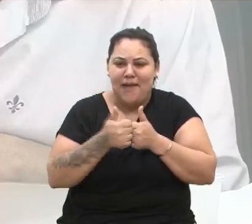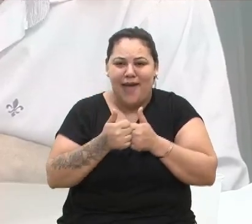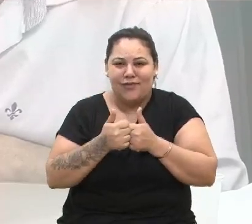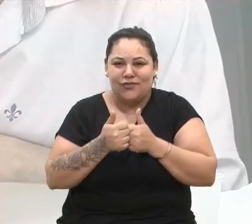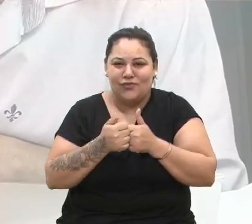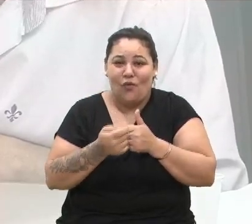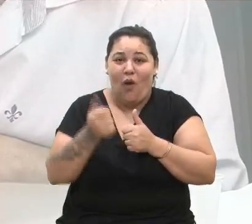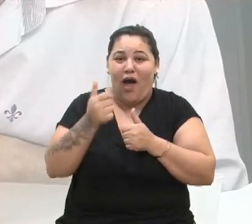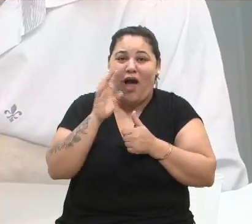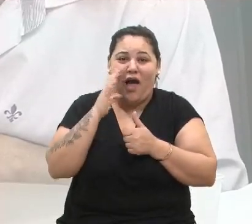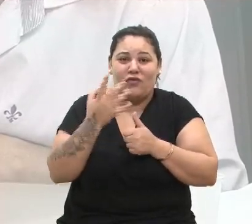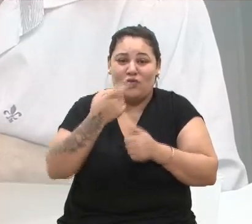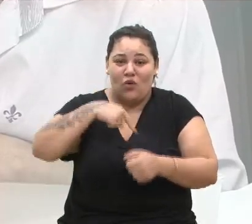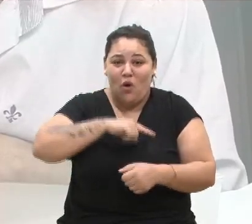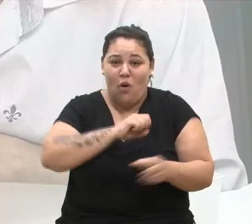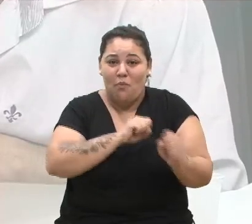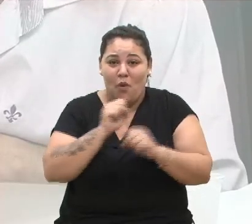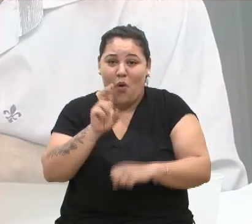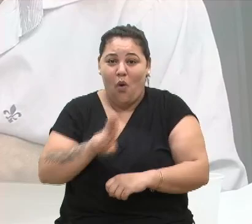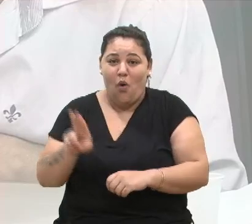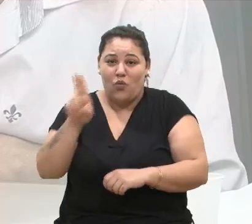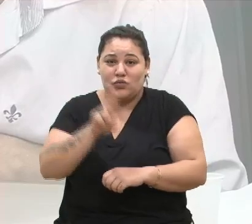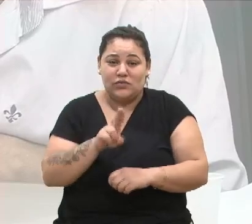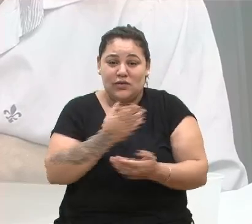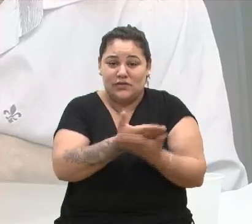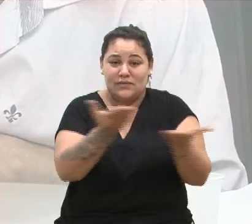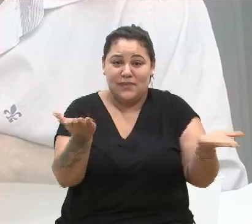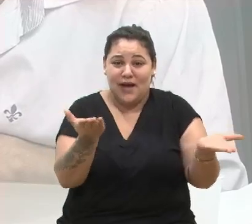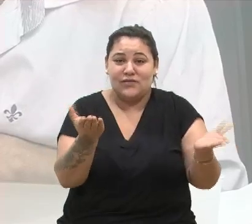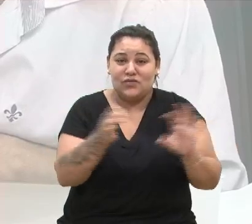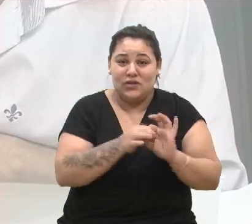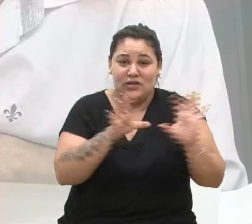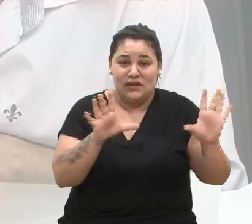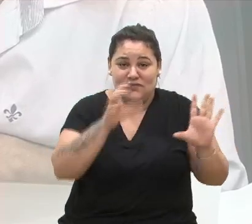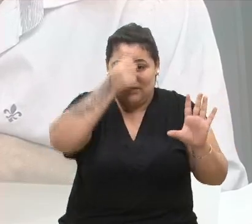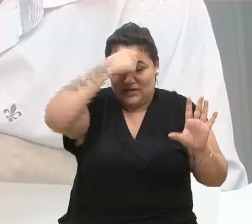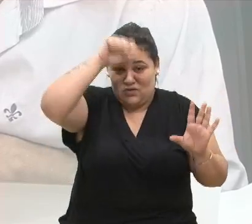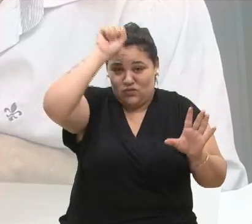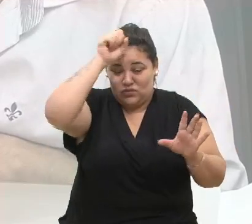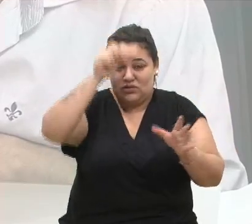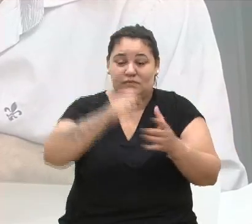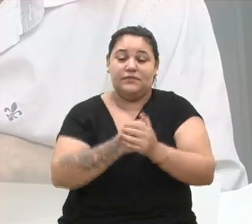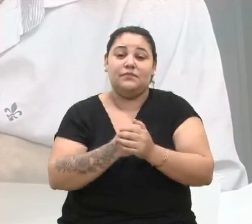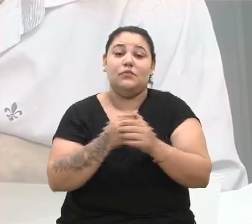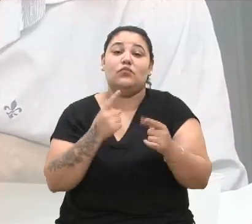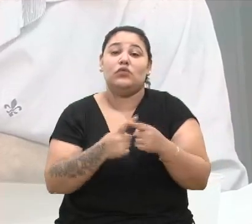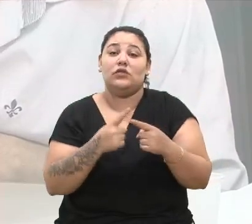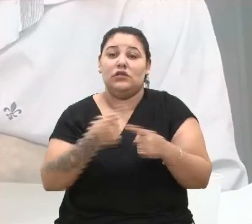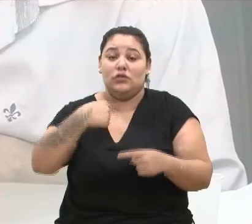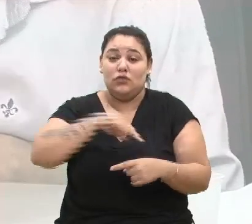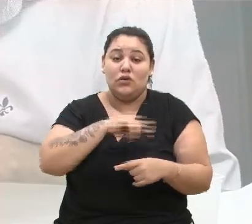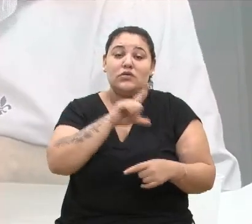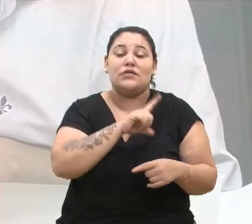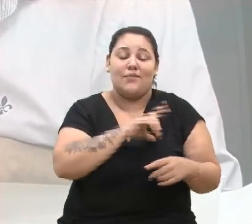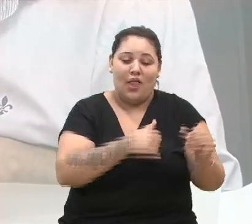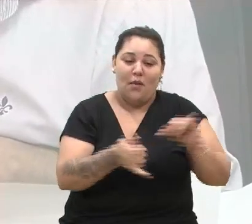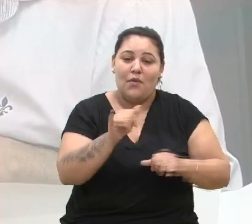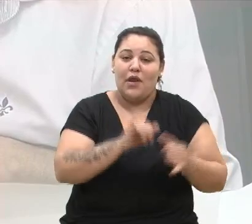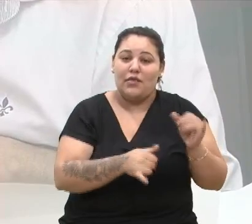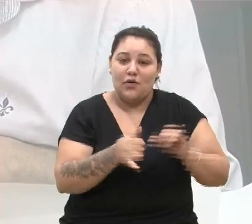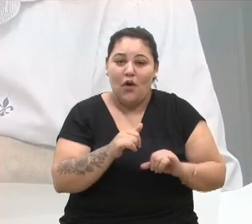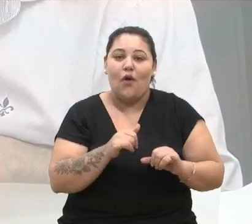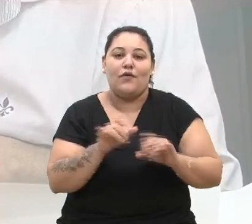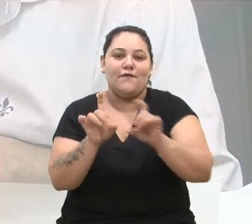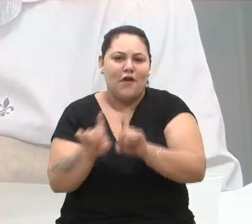que nós possamos ocupar os espaços ociosos da Universidade de Caxias do Sul. porque nós temos laboratórios, desde